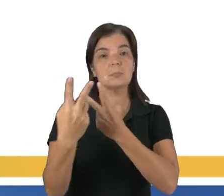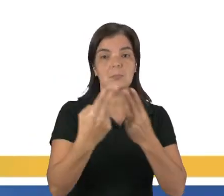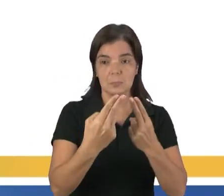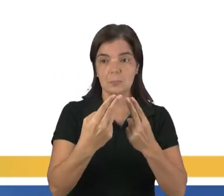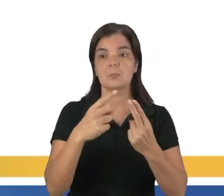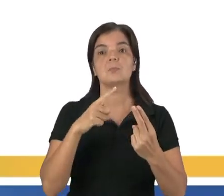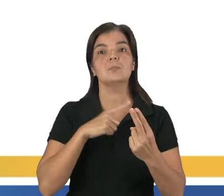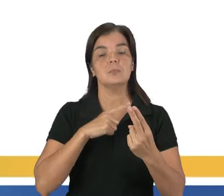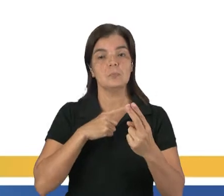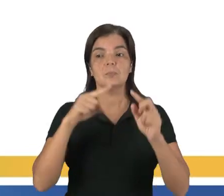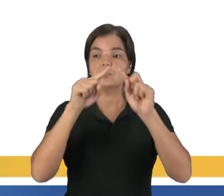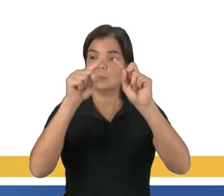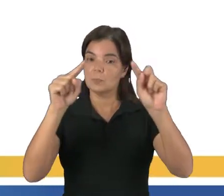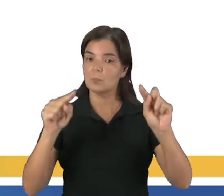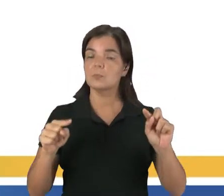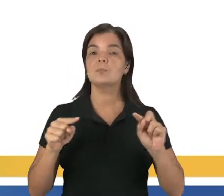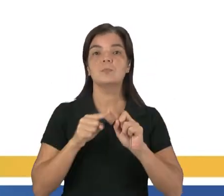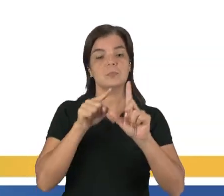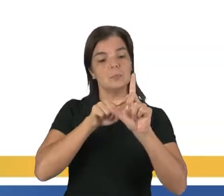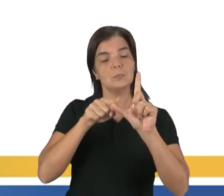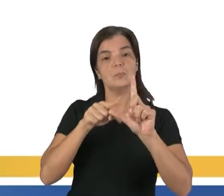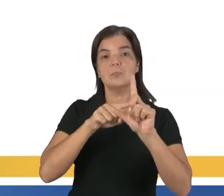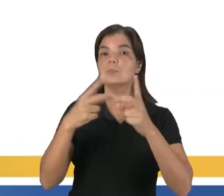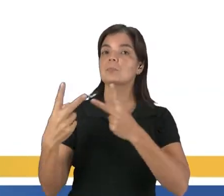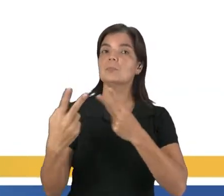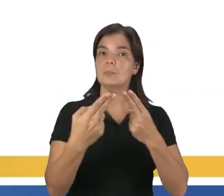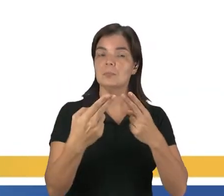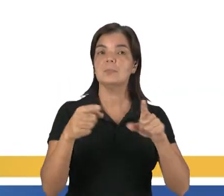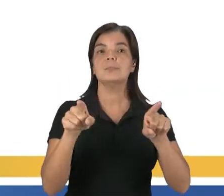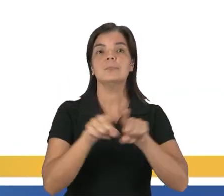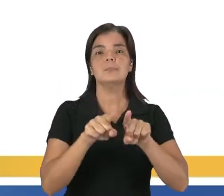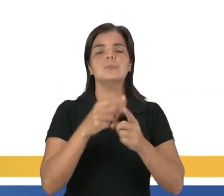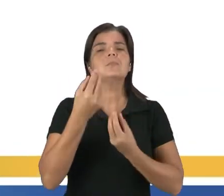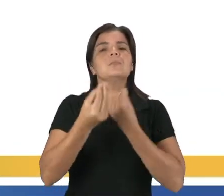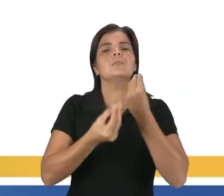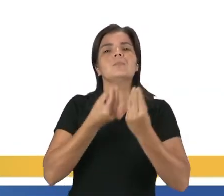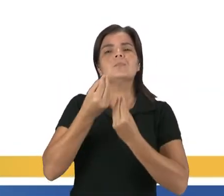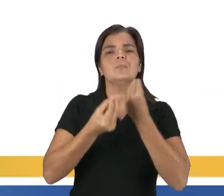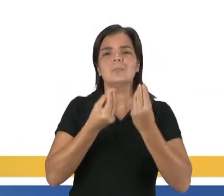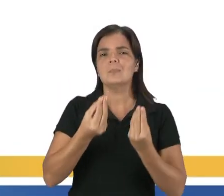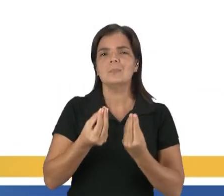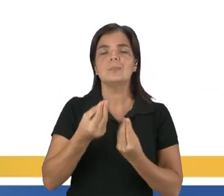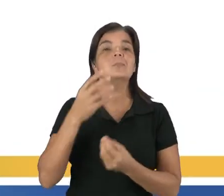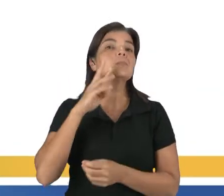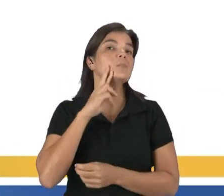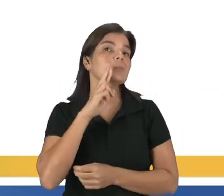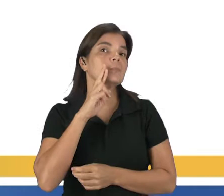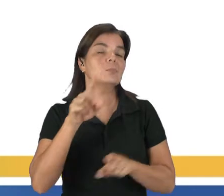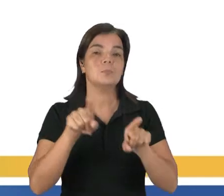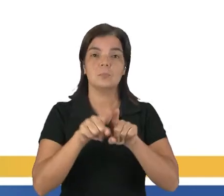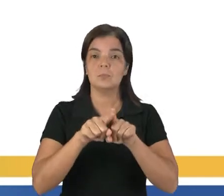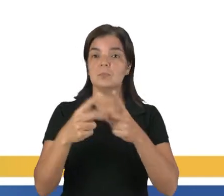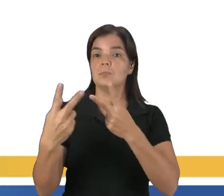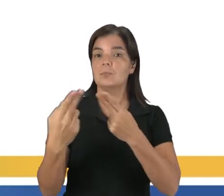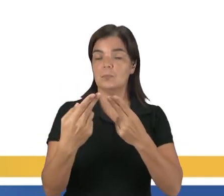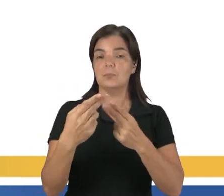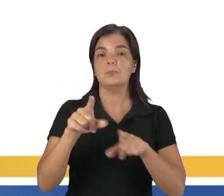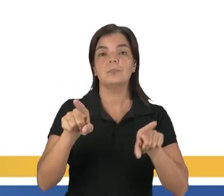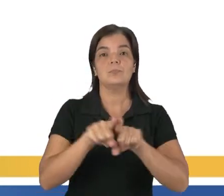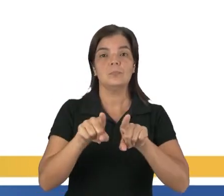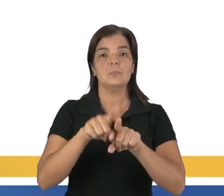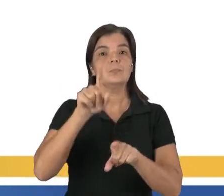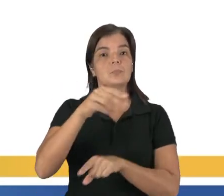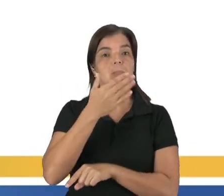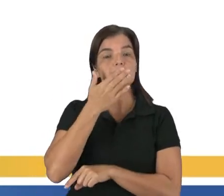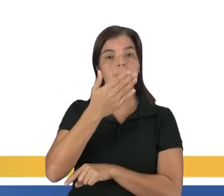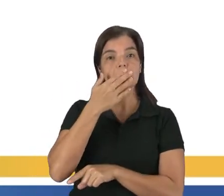ou seja, ele tem todos os ângulos iguais e todos os lados iguais. Então, como é que eu vou resolver, né? Como eu sei que todos os lados são iguais e ele é